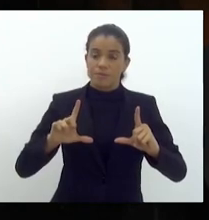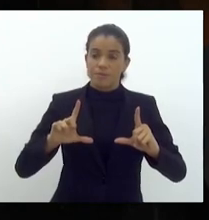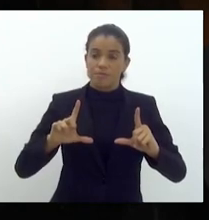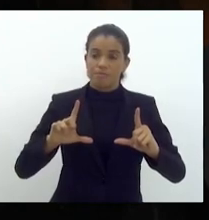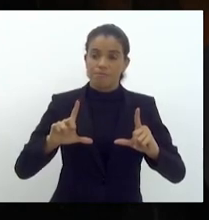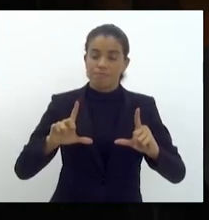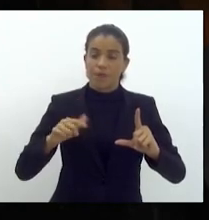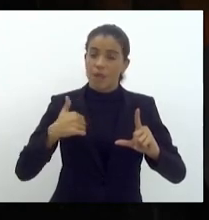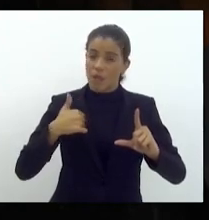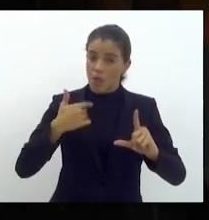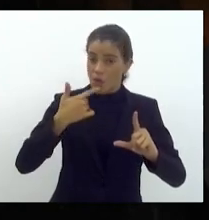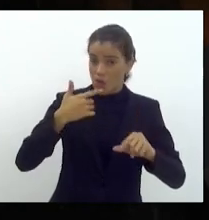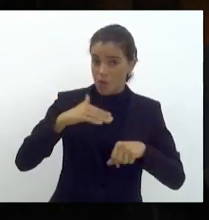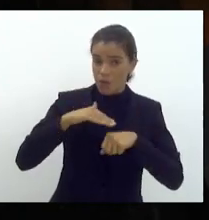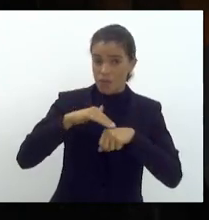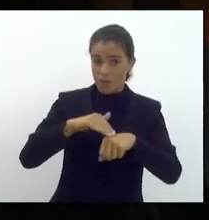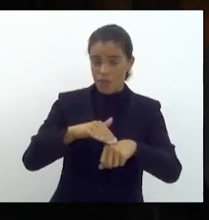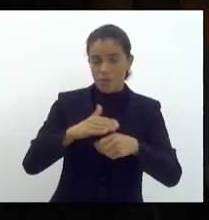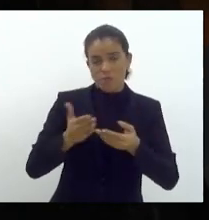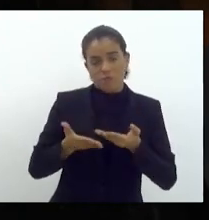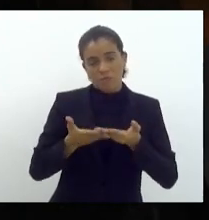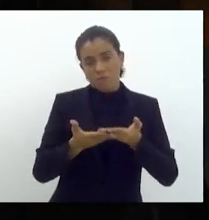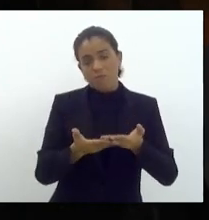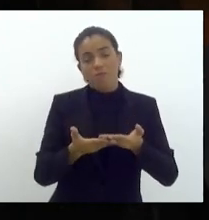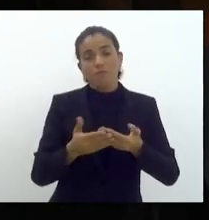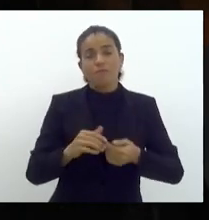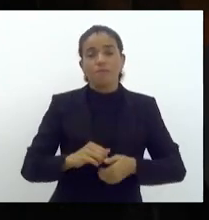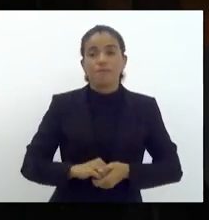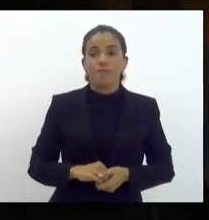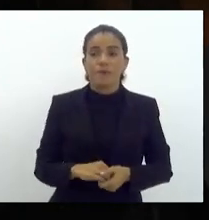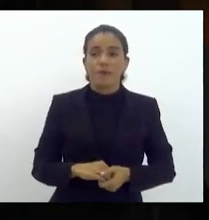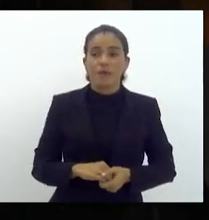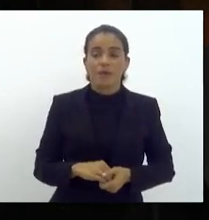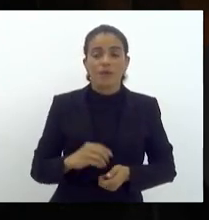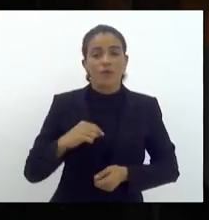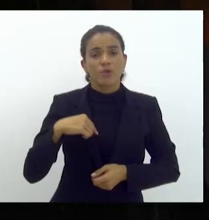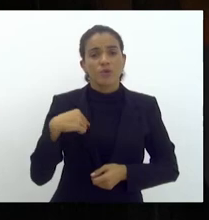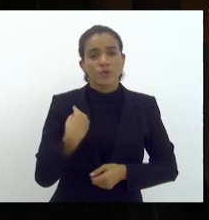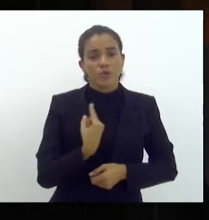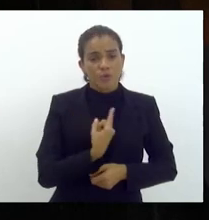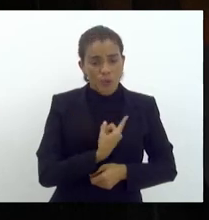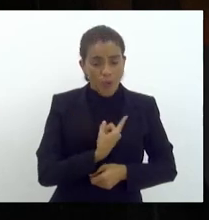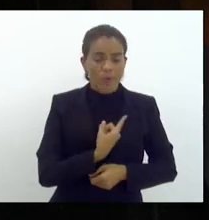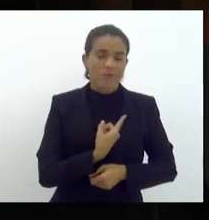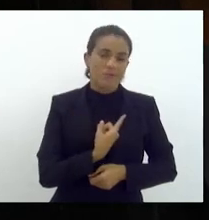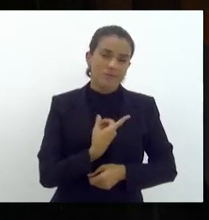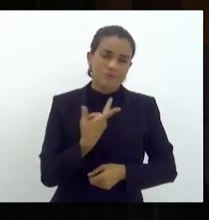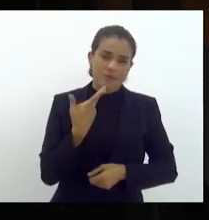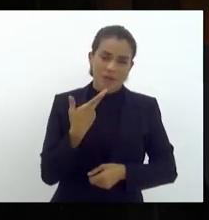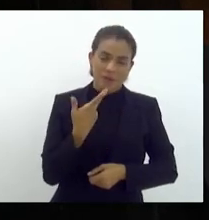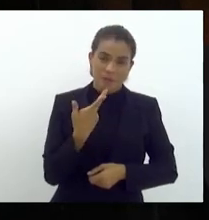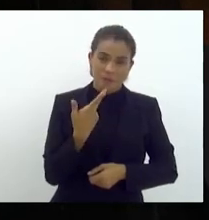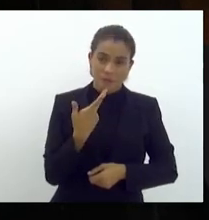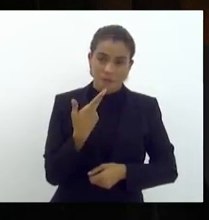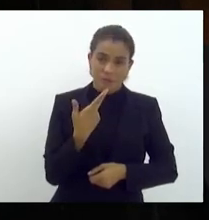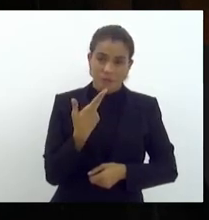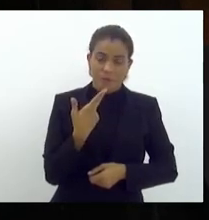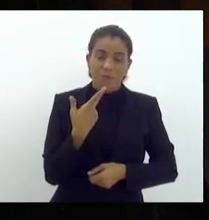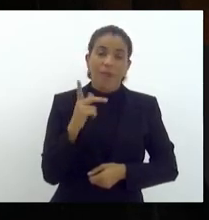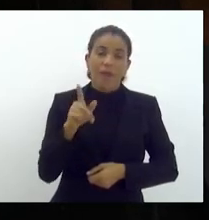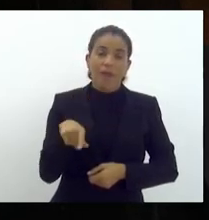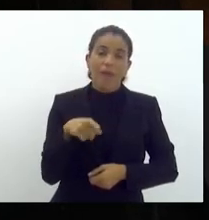eu disse que encaminhar é o que nós intitulamos de